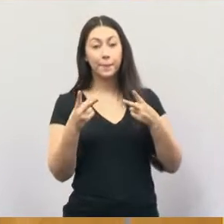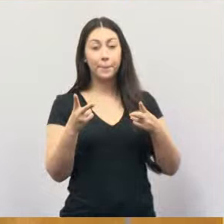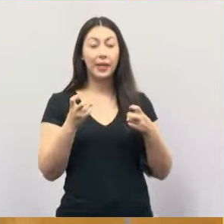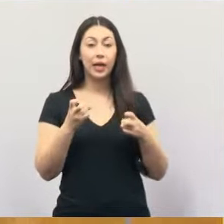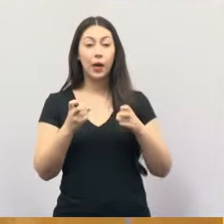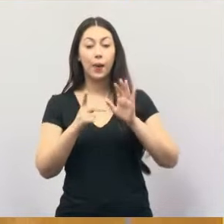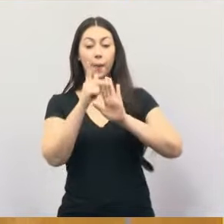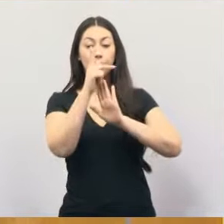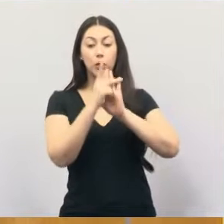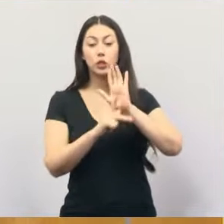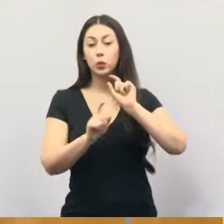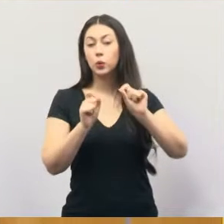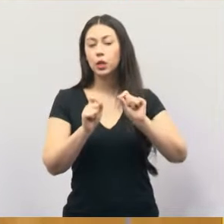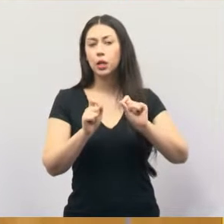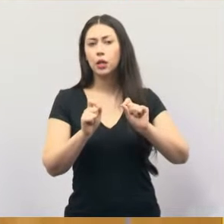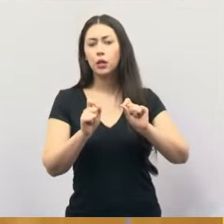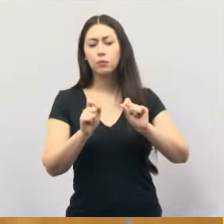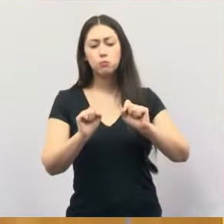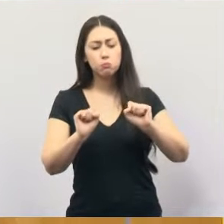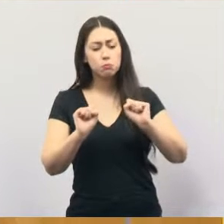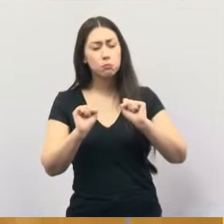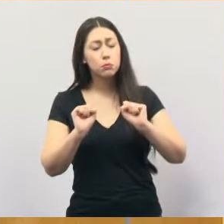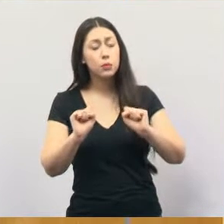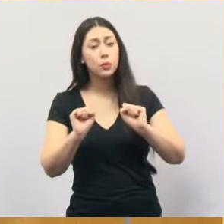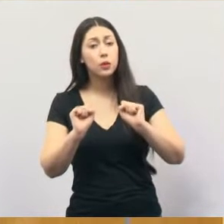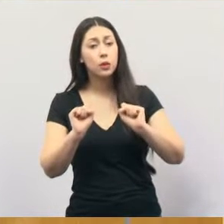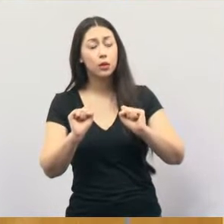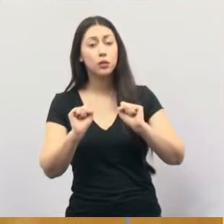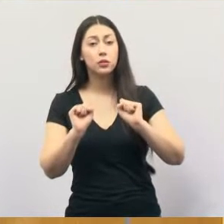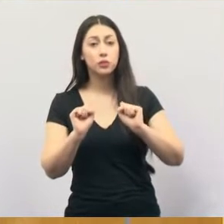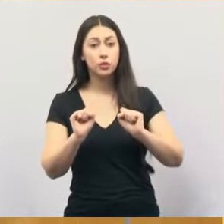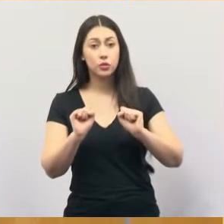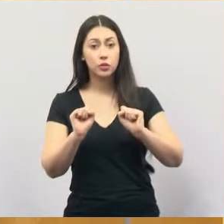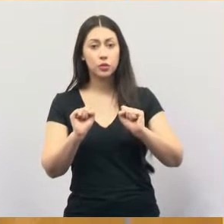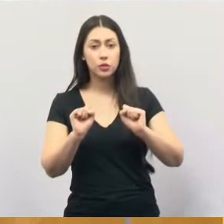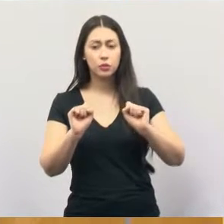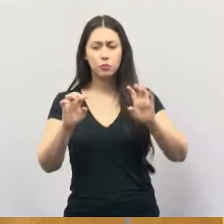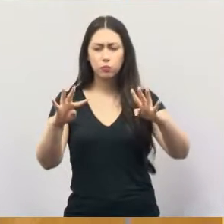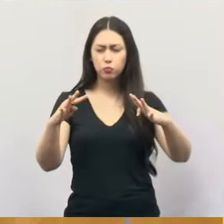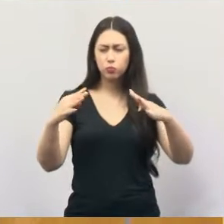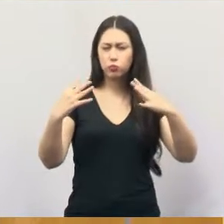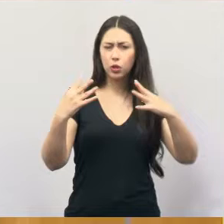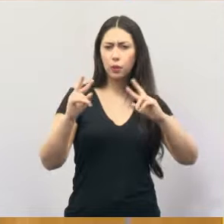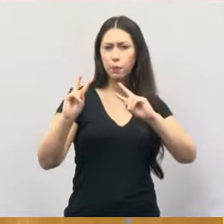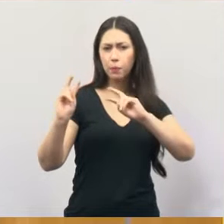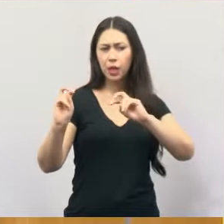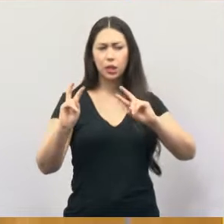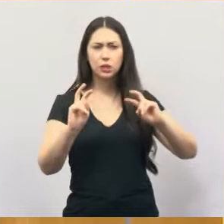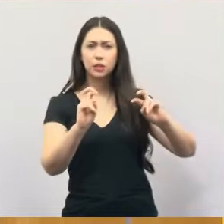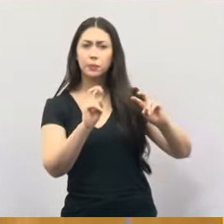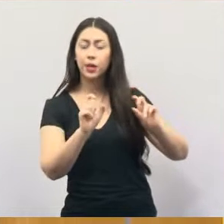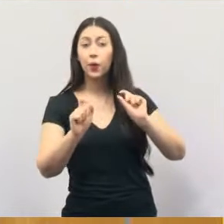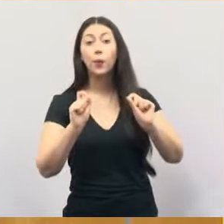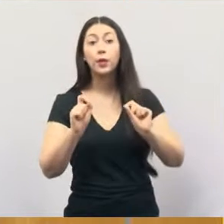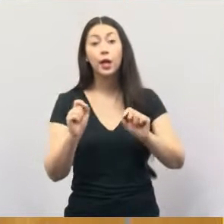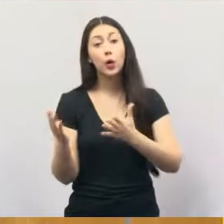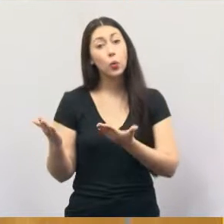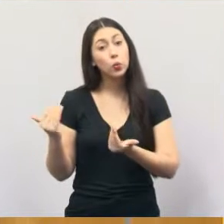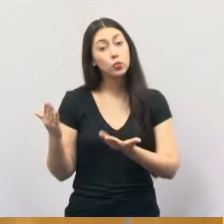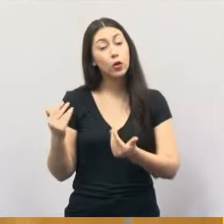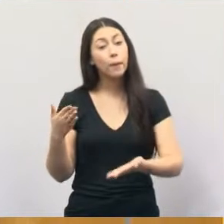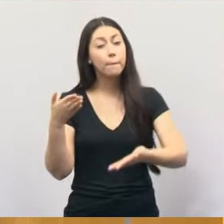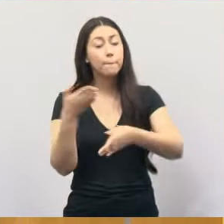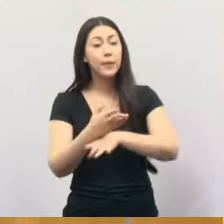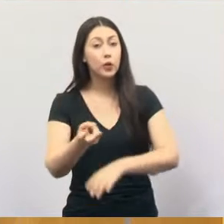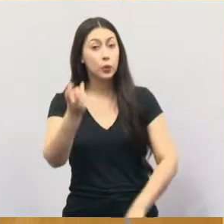projeto mais uma possibilidade da gente atrair os nossos jovens para o meio da cultura.